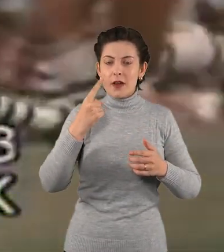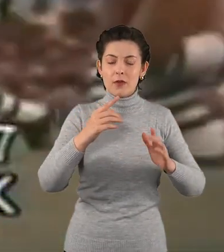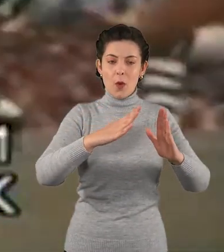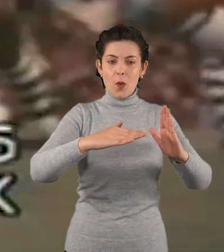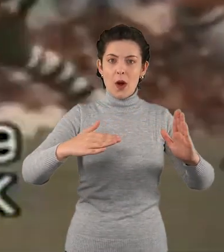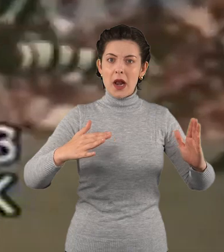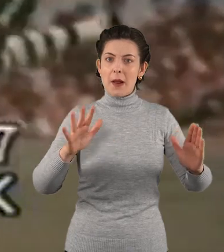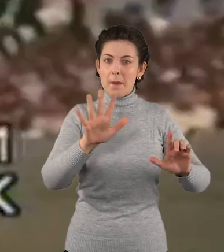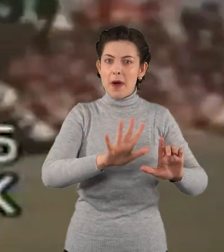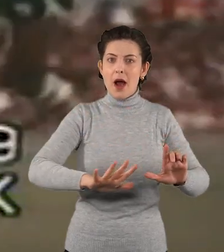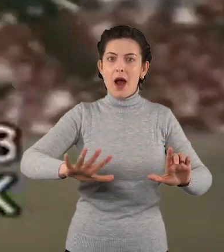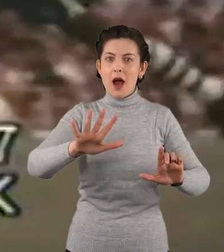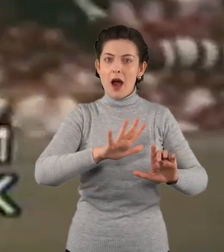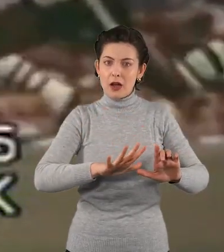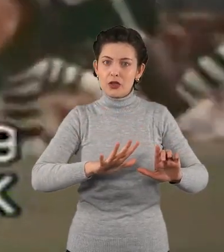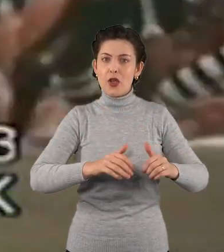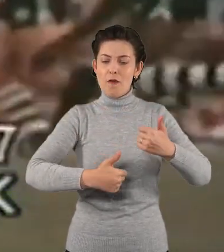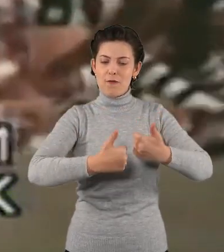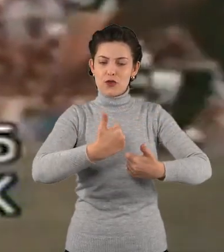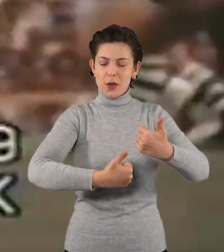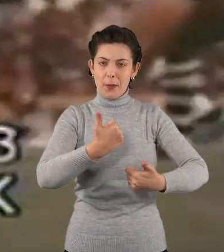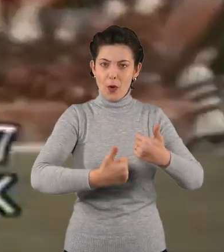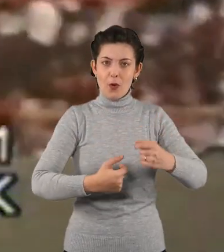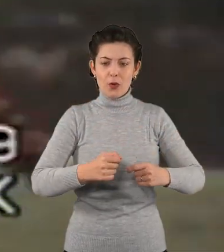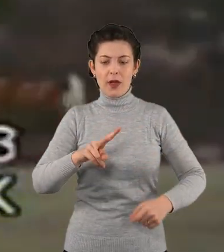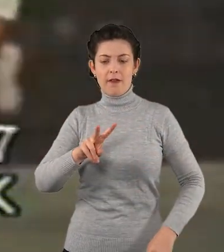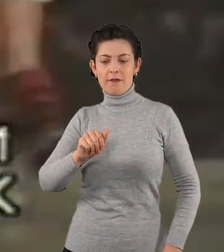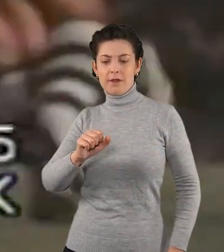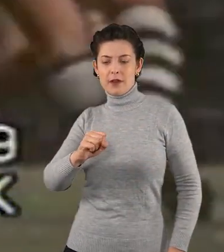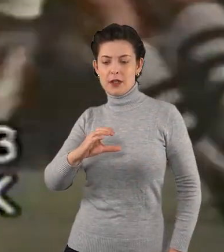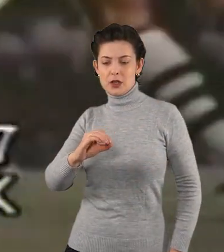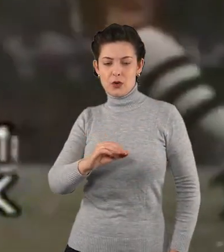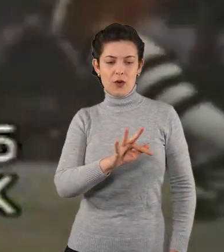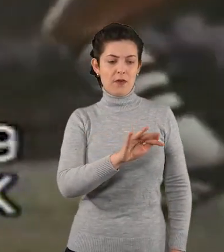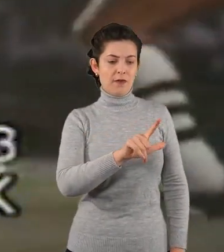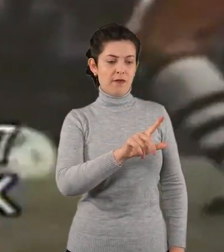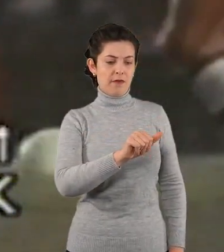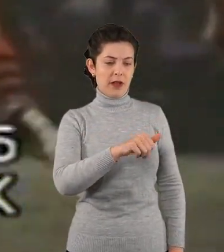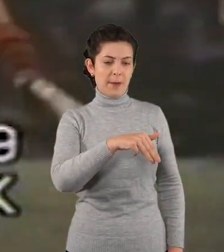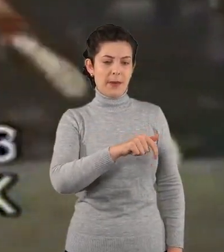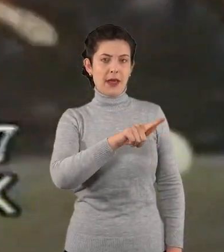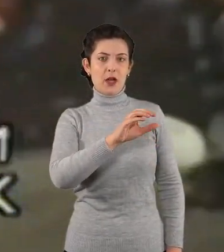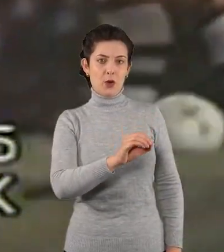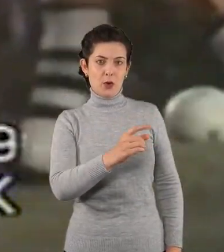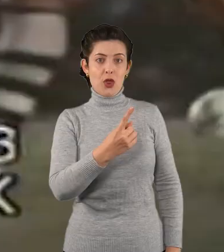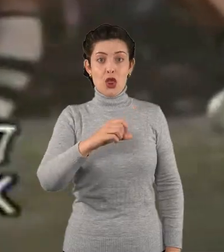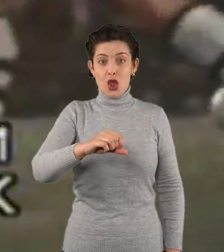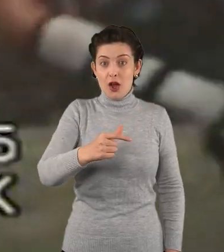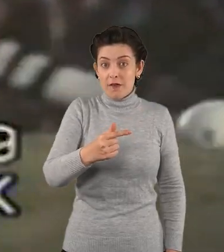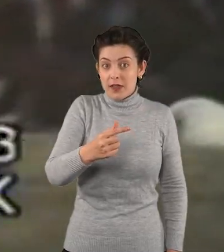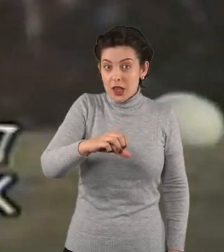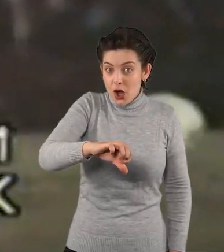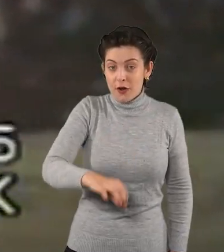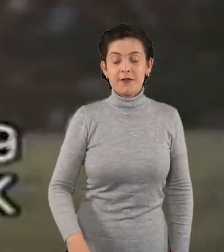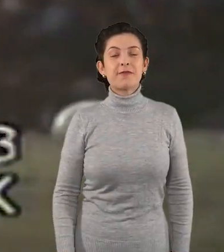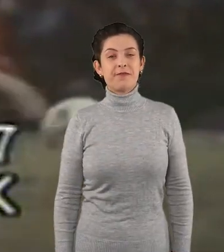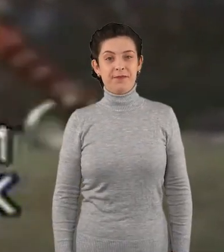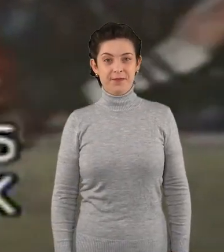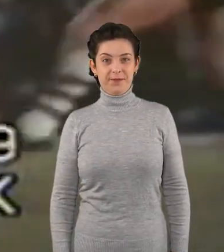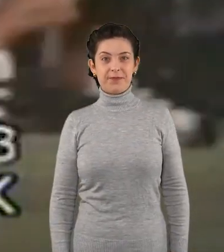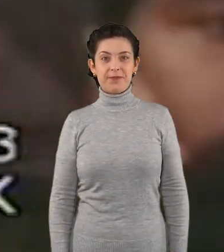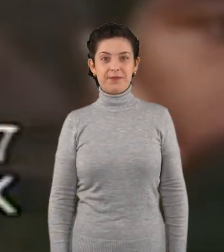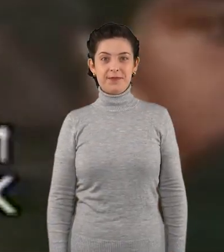qualidade estética dessas imagens feitas em um jogo de futebol entre Vasco e Flamengo em 1979.